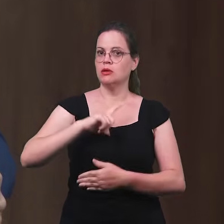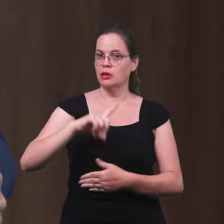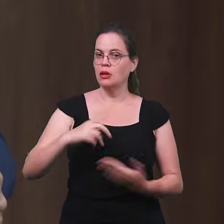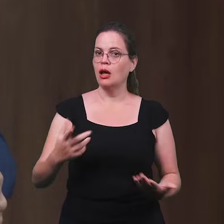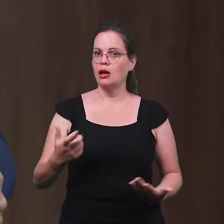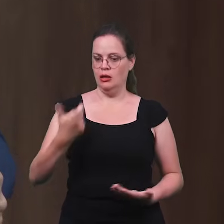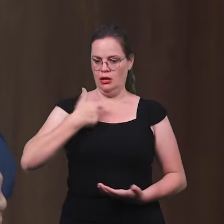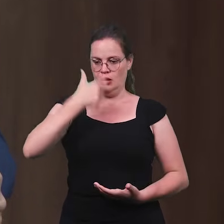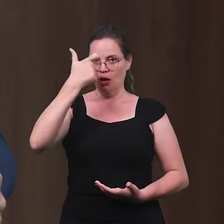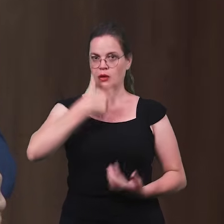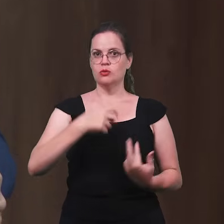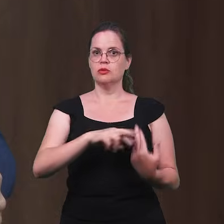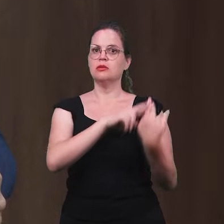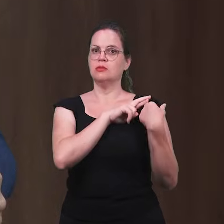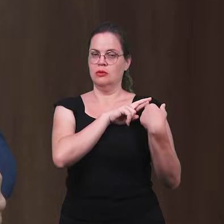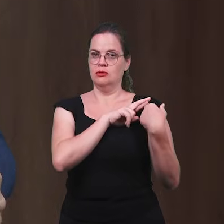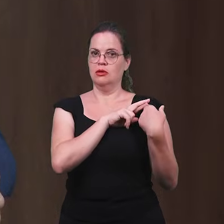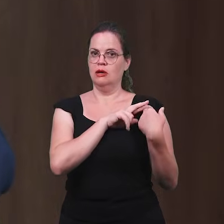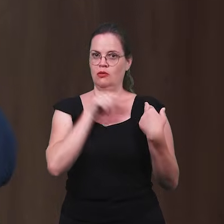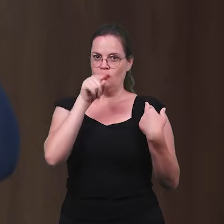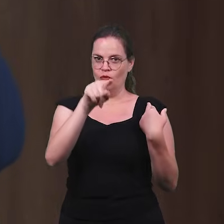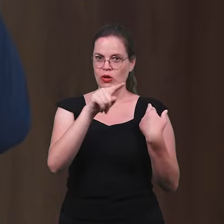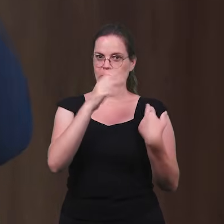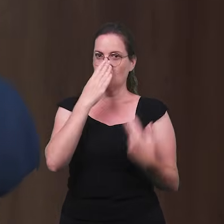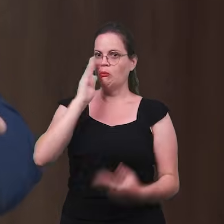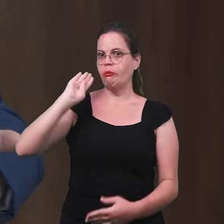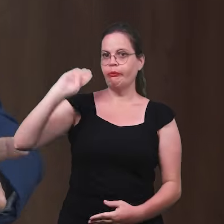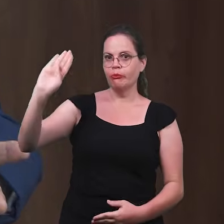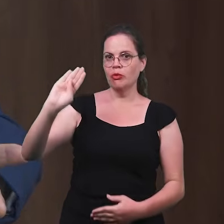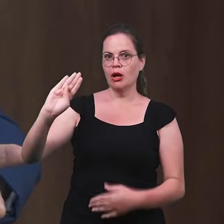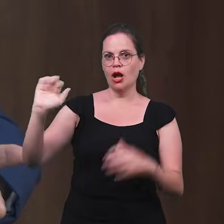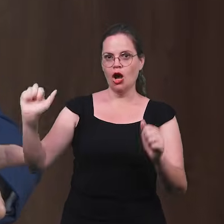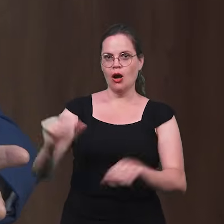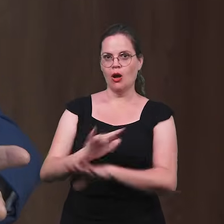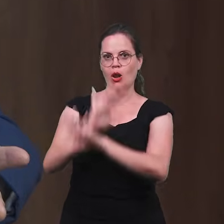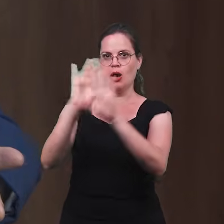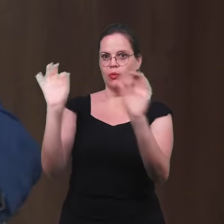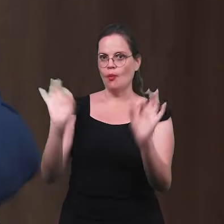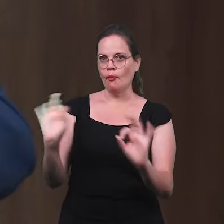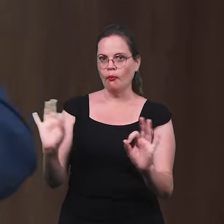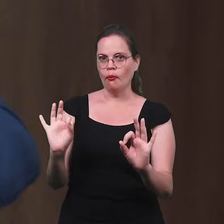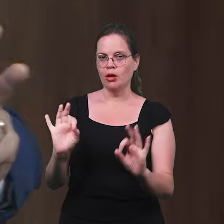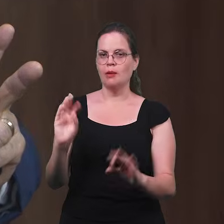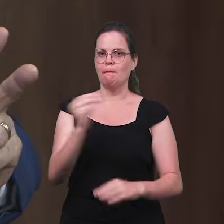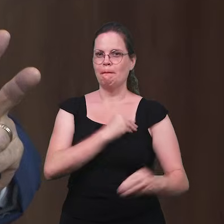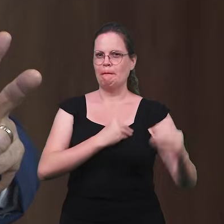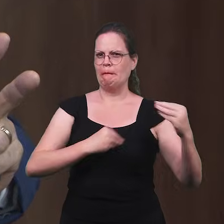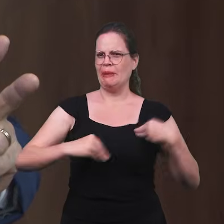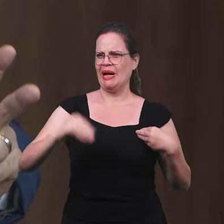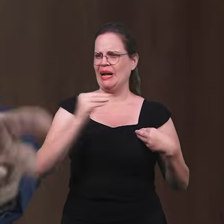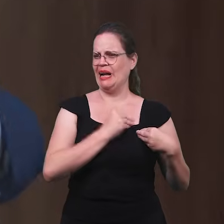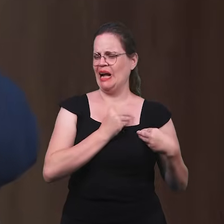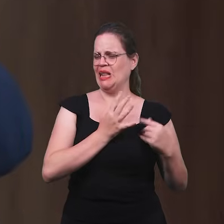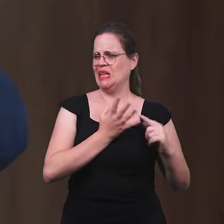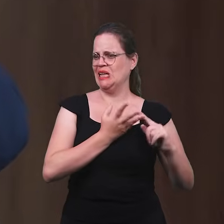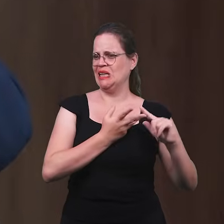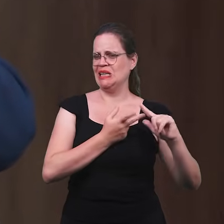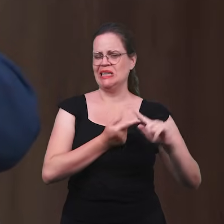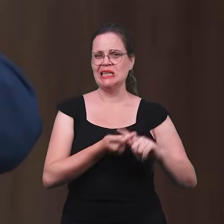Não glorificou a Deus, então o pecado era grande da cidade, né? Deu louvores aos deuses de